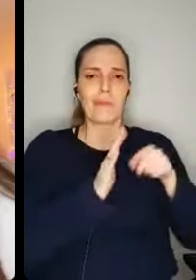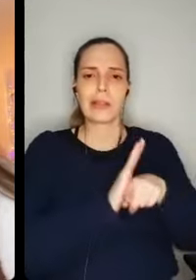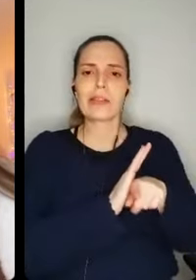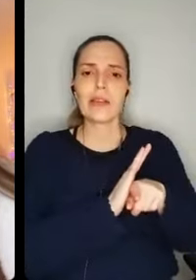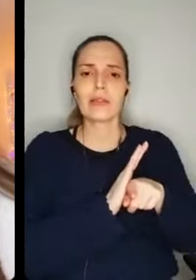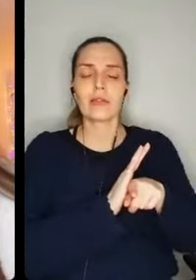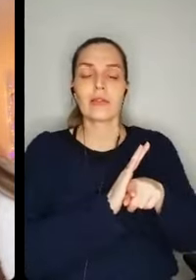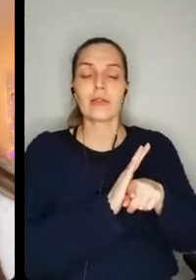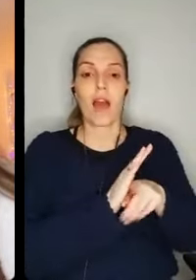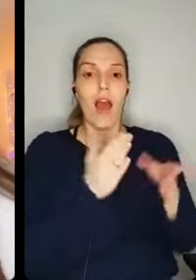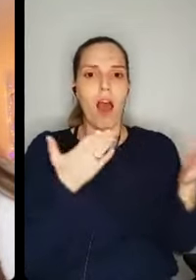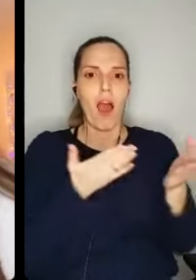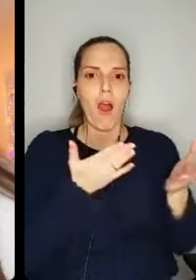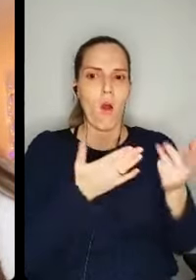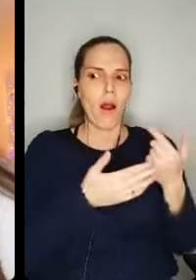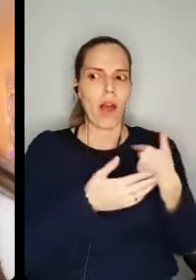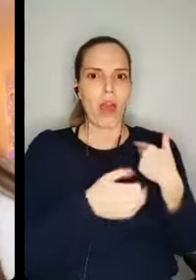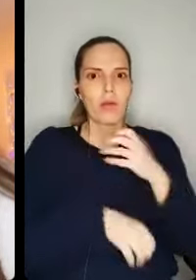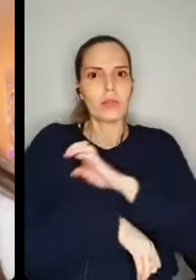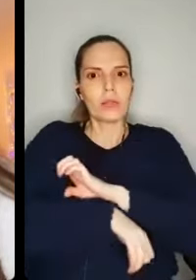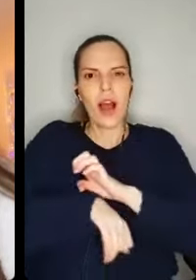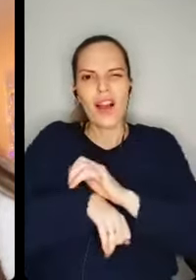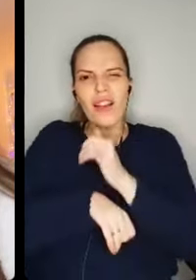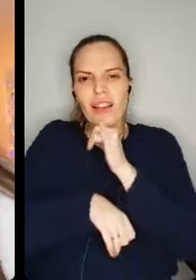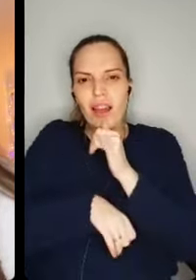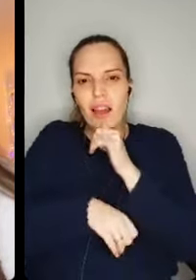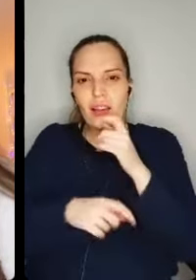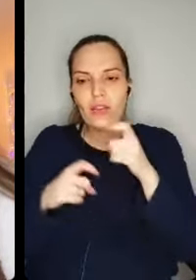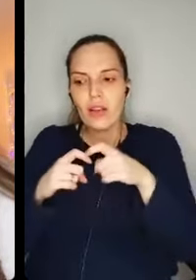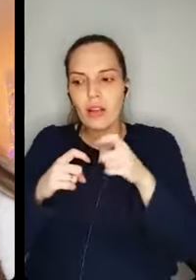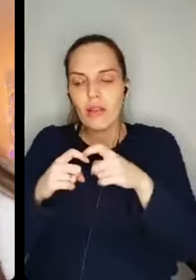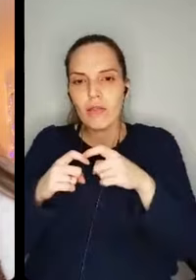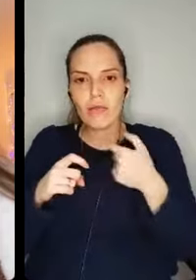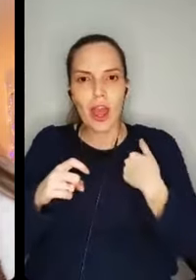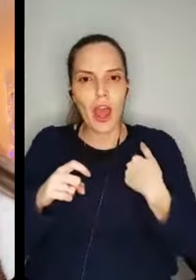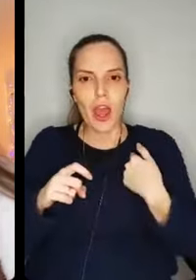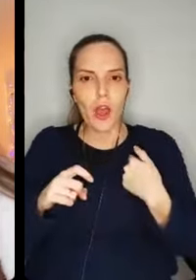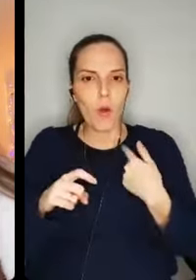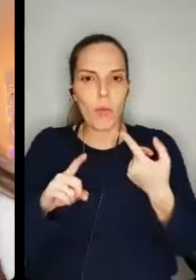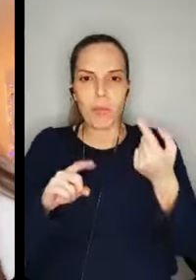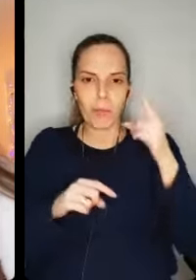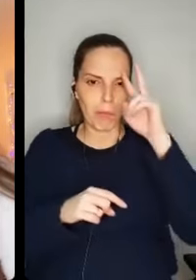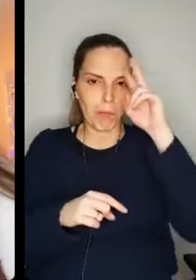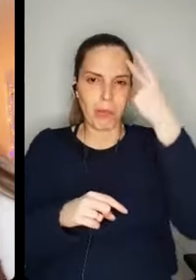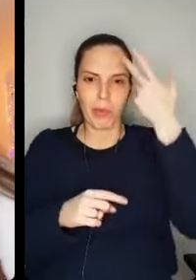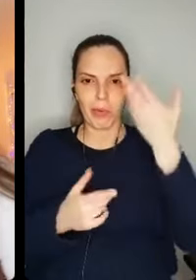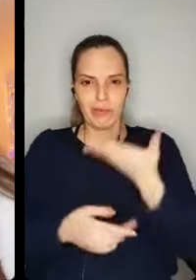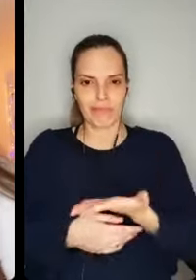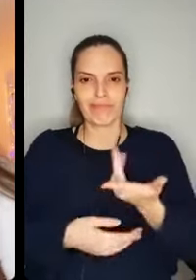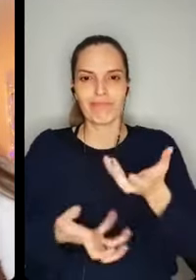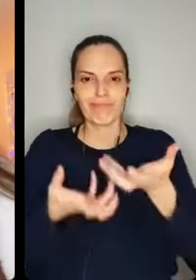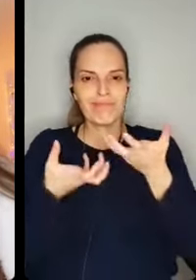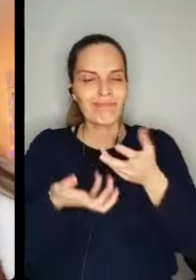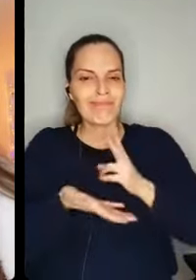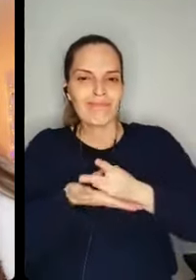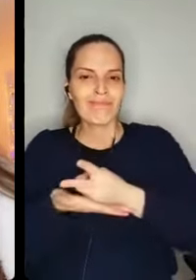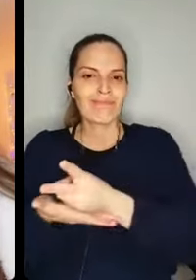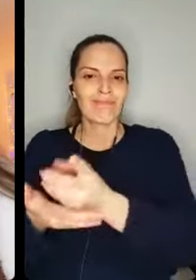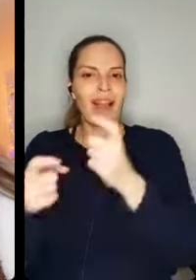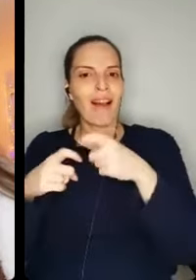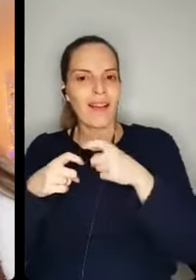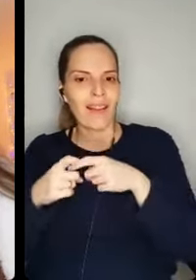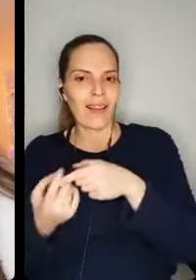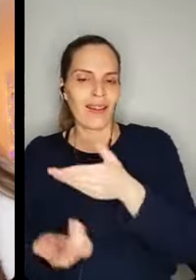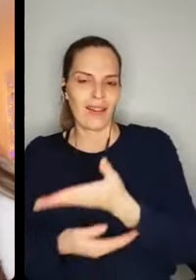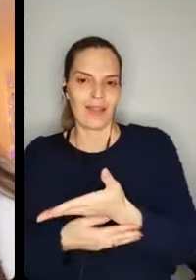agora eu já mudei de opinião. Agora eu quero seguir na clínica. Então, eu acho que essa possibilidade de tu passar por